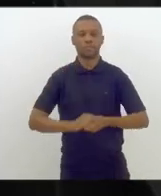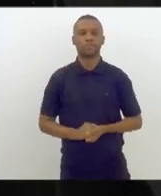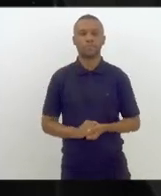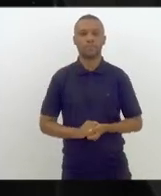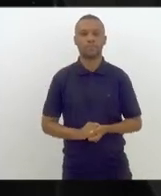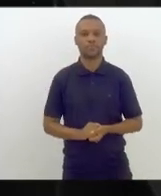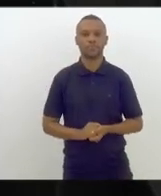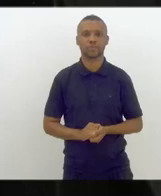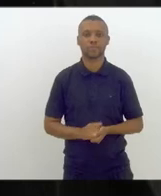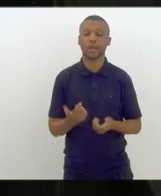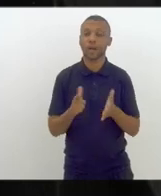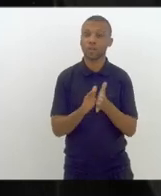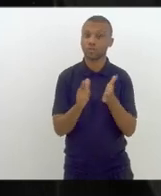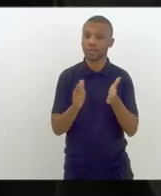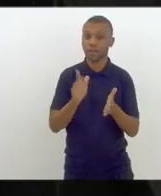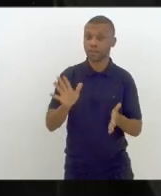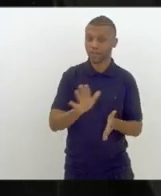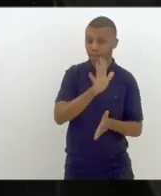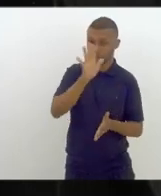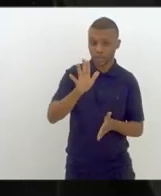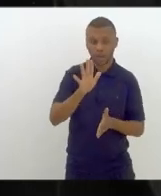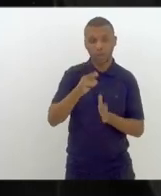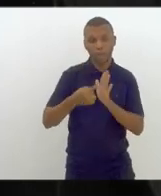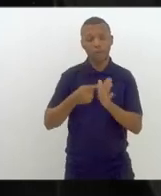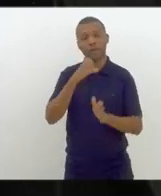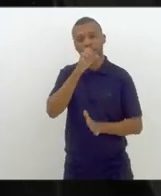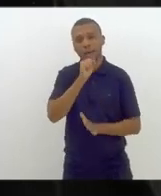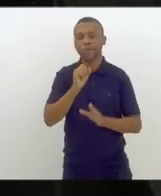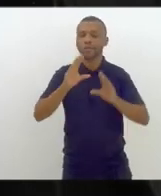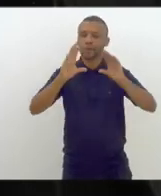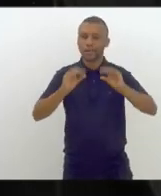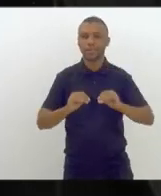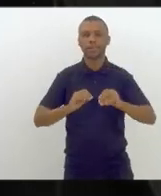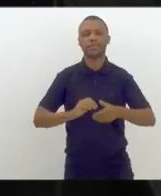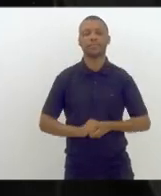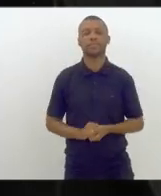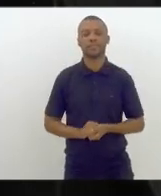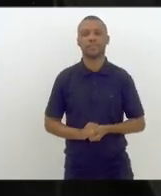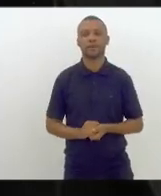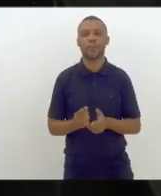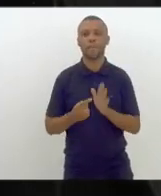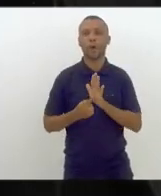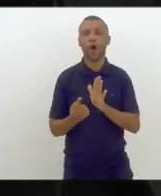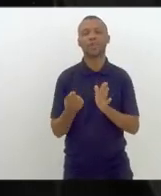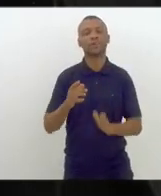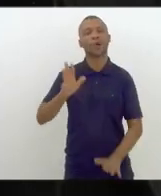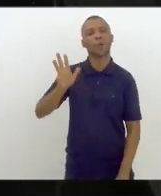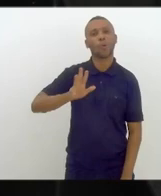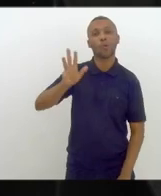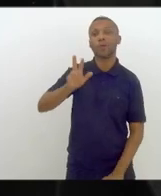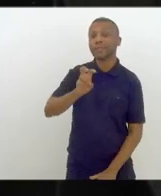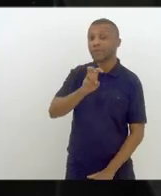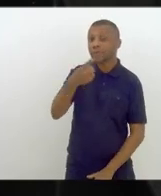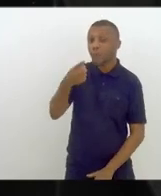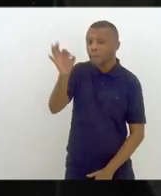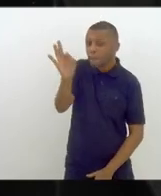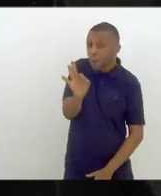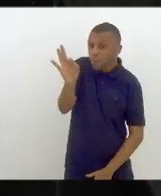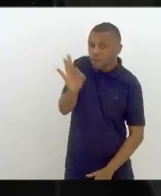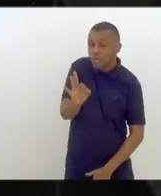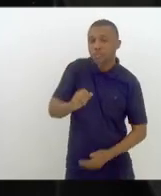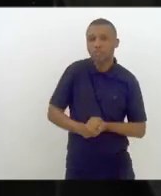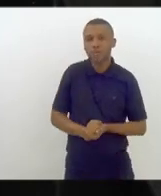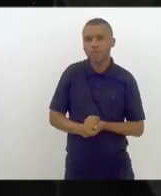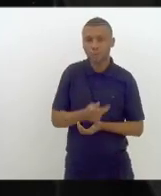Jornal Nacional, de sábado à noite, coloca o ex-presidiário com 51% e